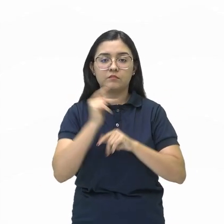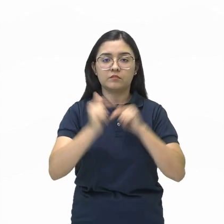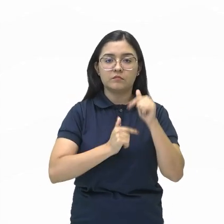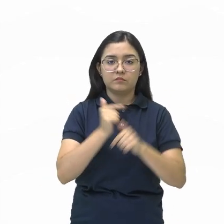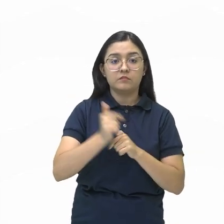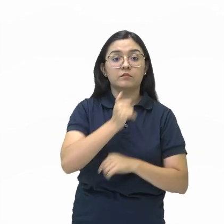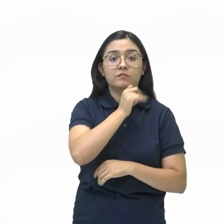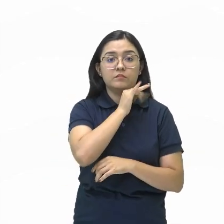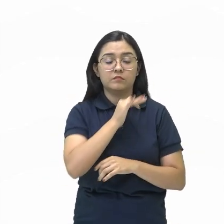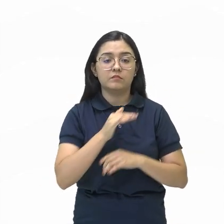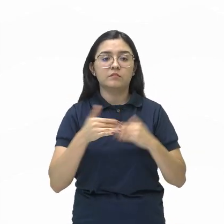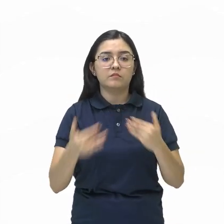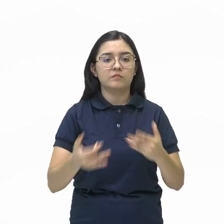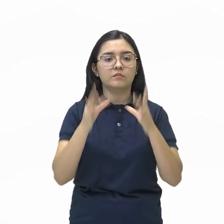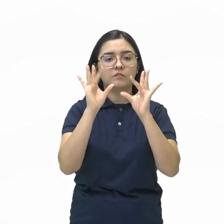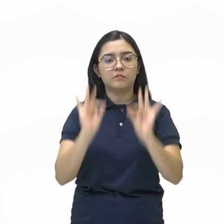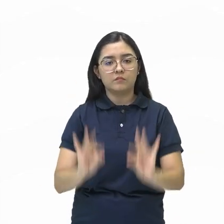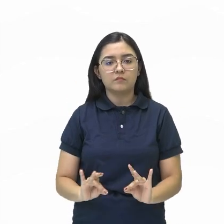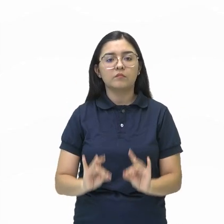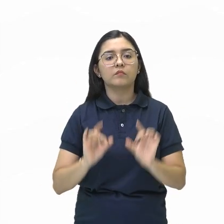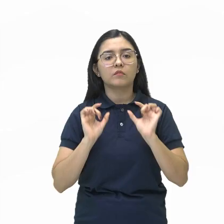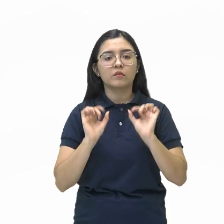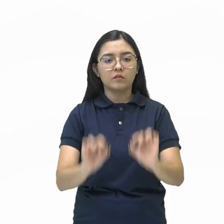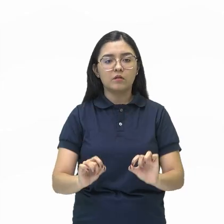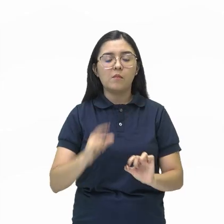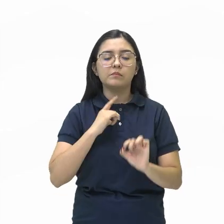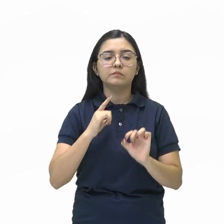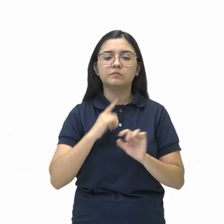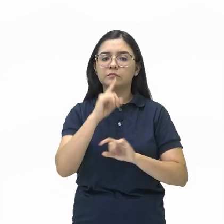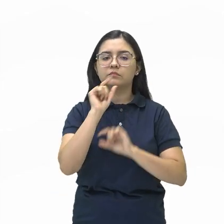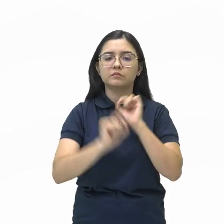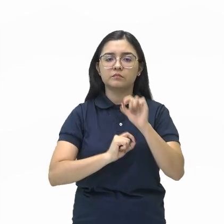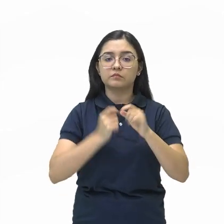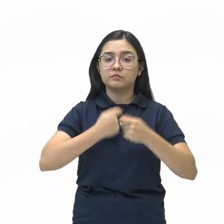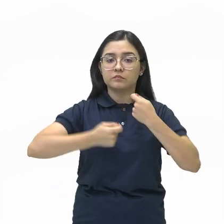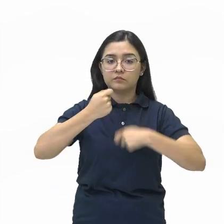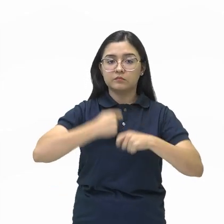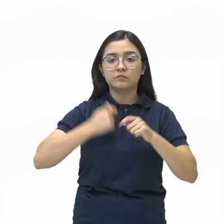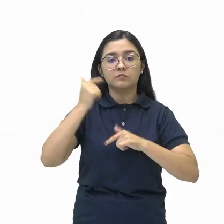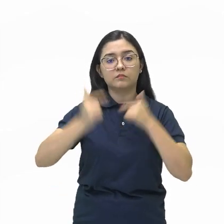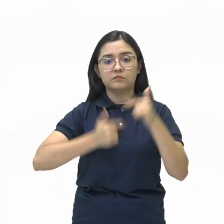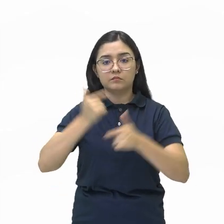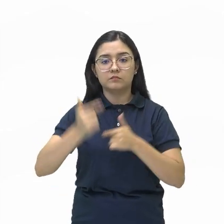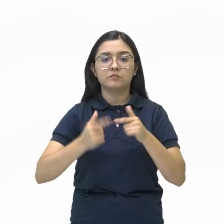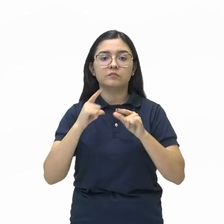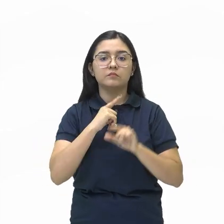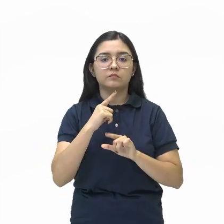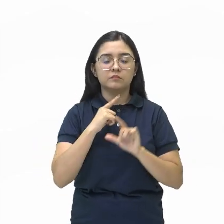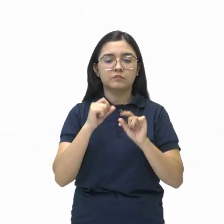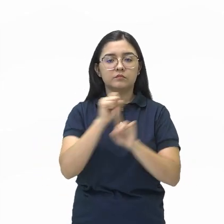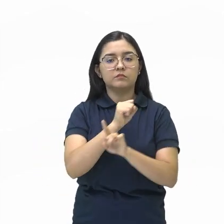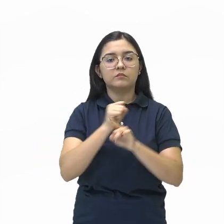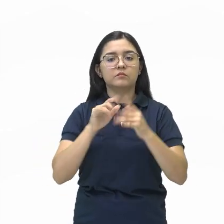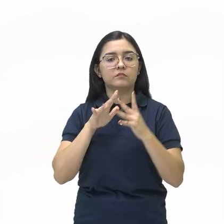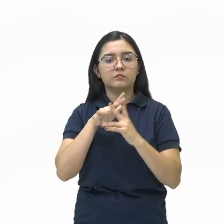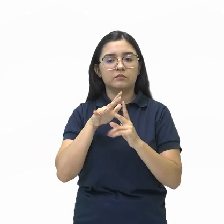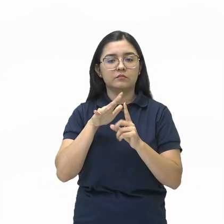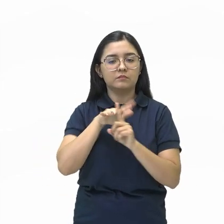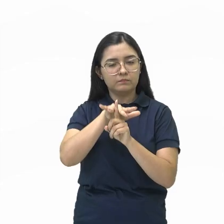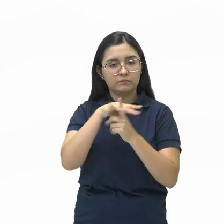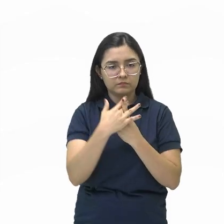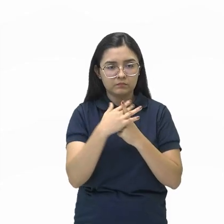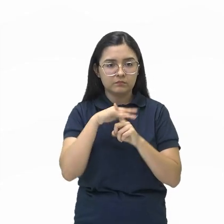trabalho. E o nosso detalhamento, trataremos da economia e trabalho nas concepções socialistas,